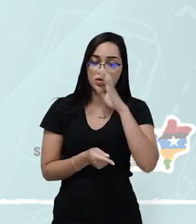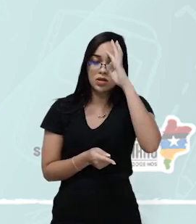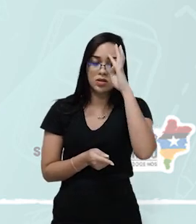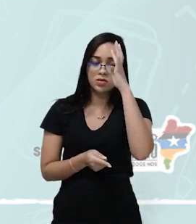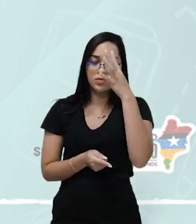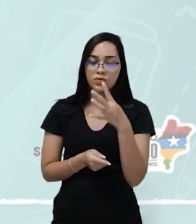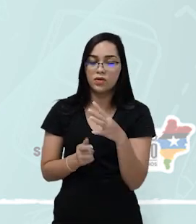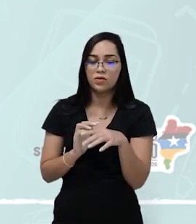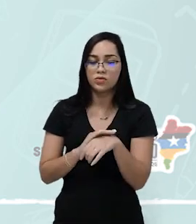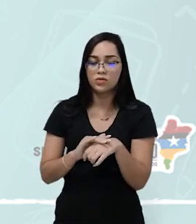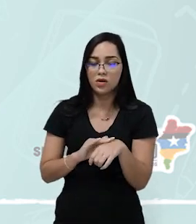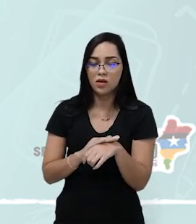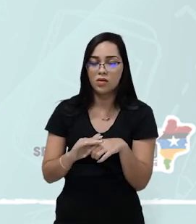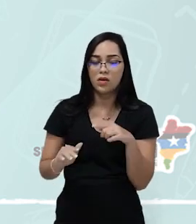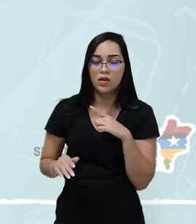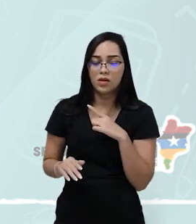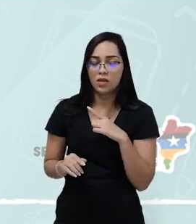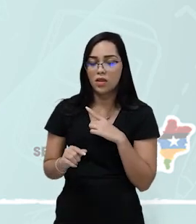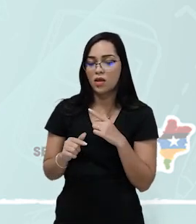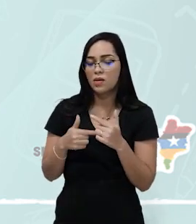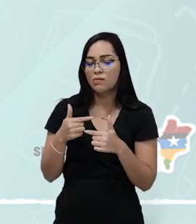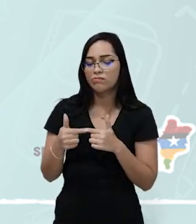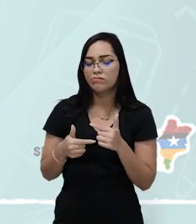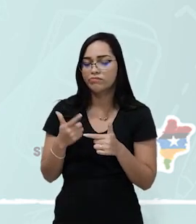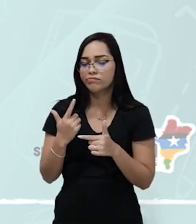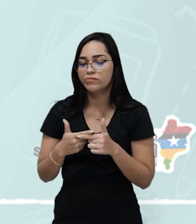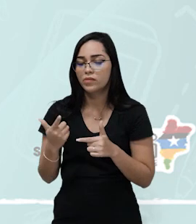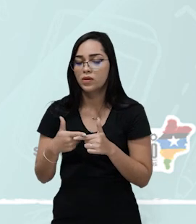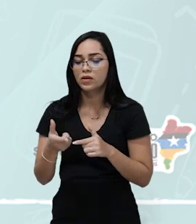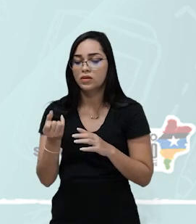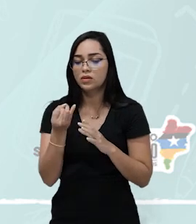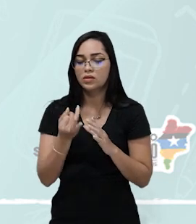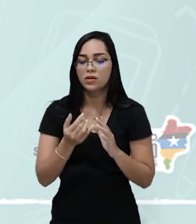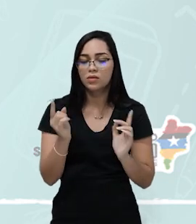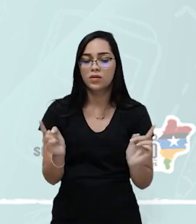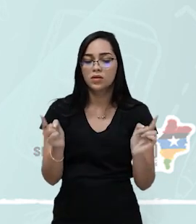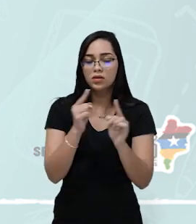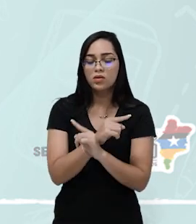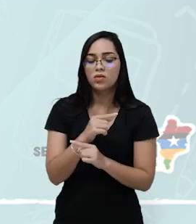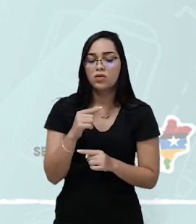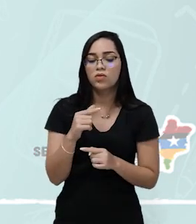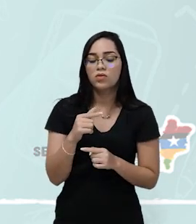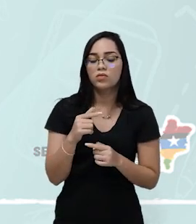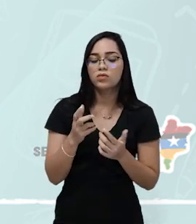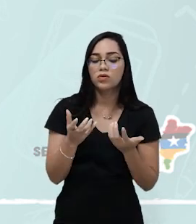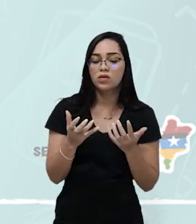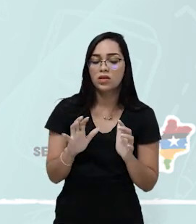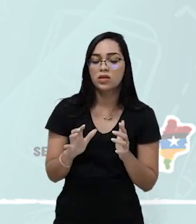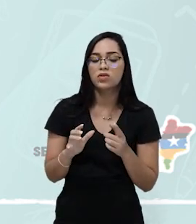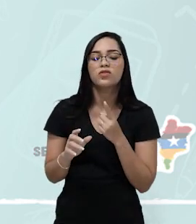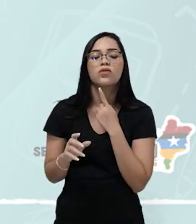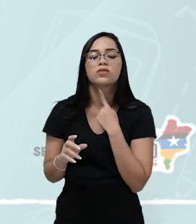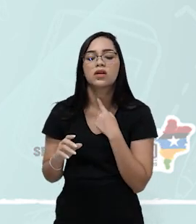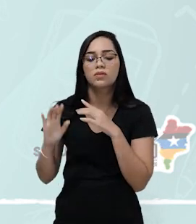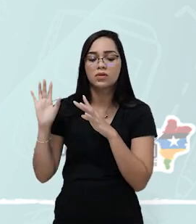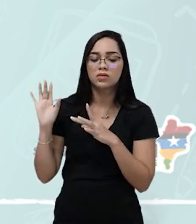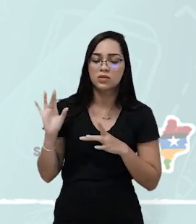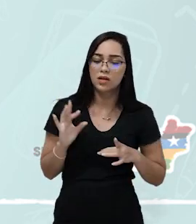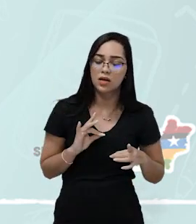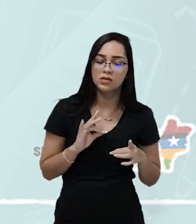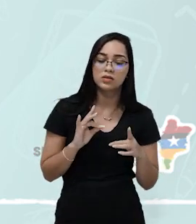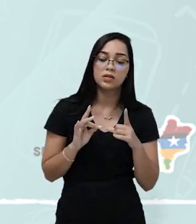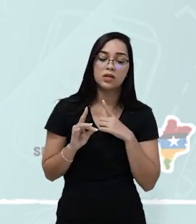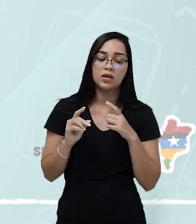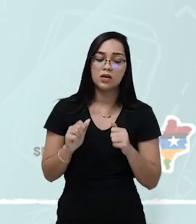que é o gênero teatral, tá, gente? Em texto, em meio ao desenrolar do diálogo, cria-se uma situação